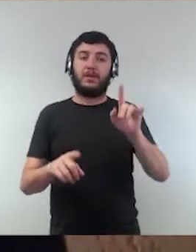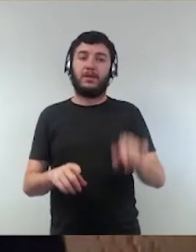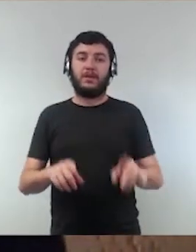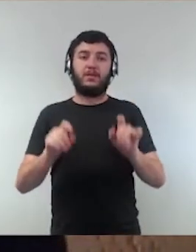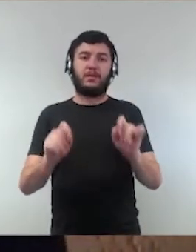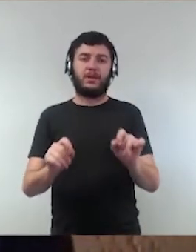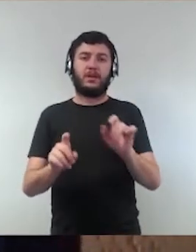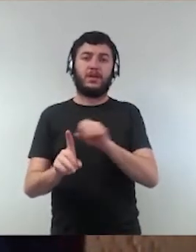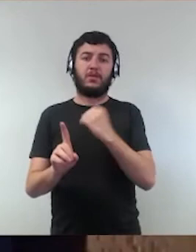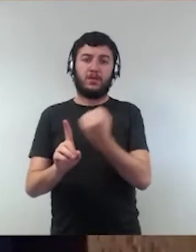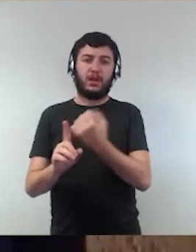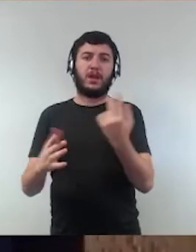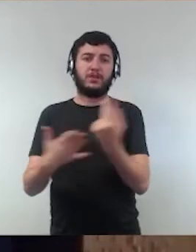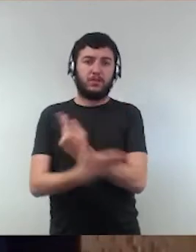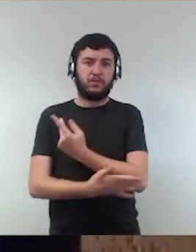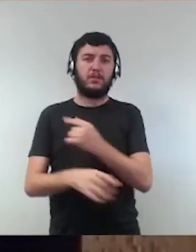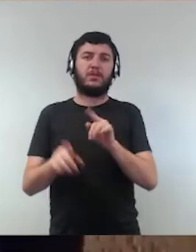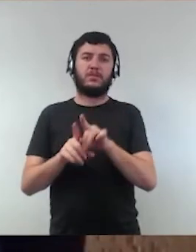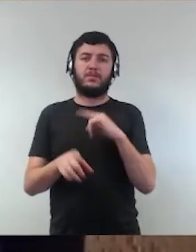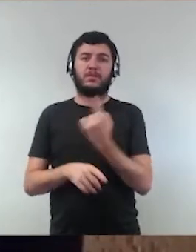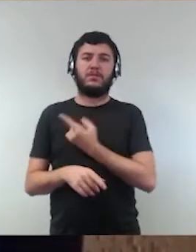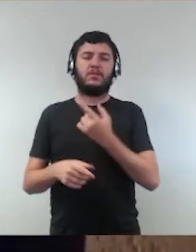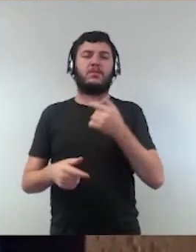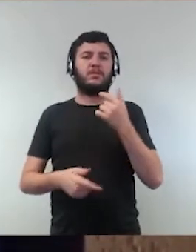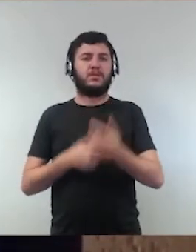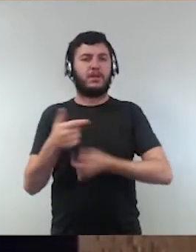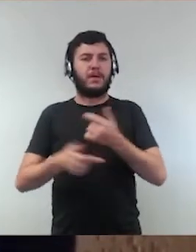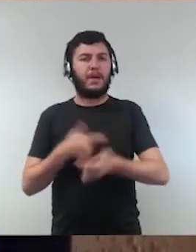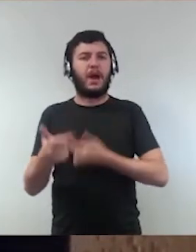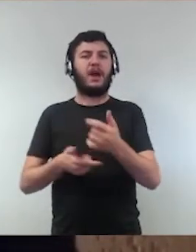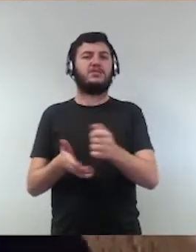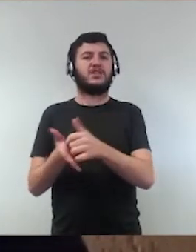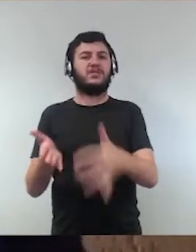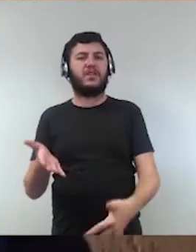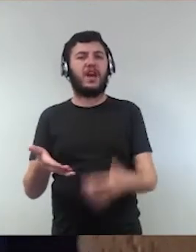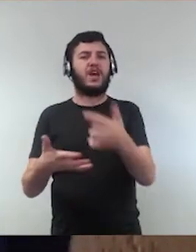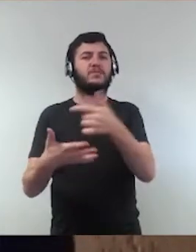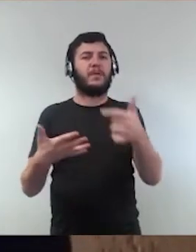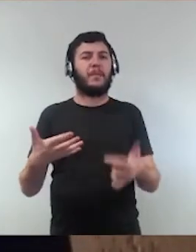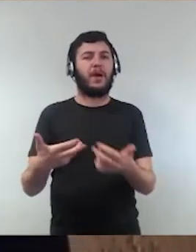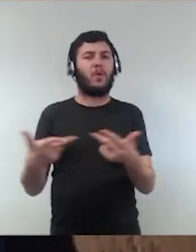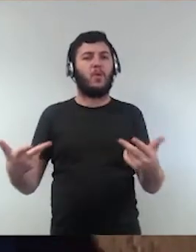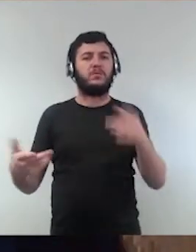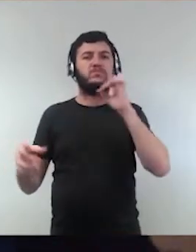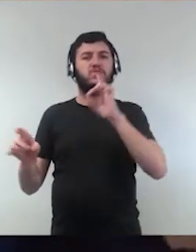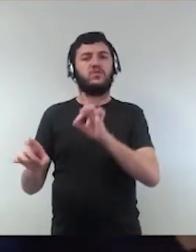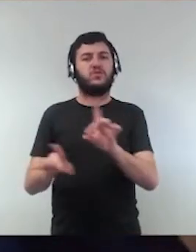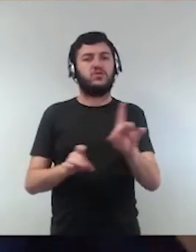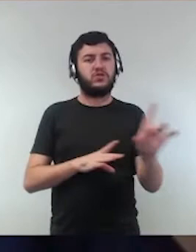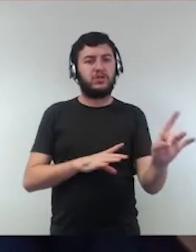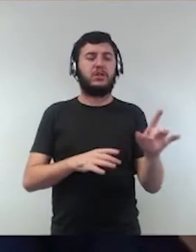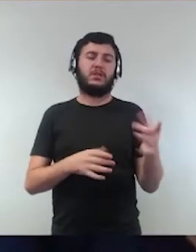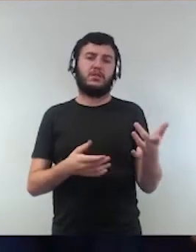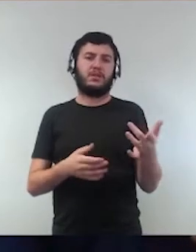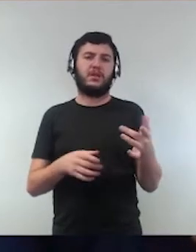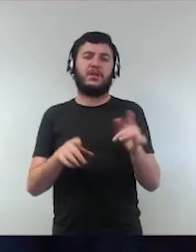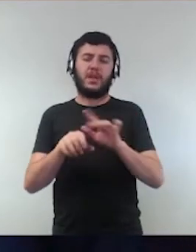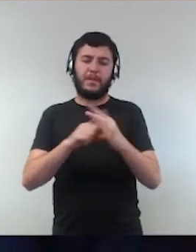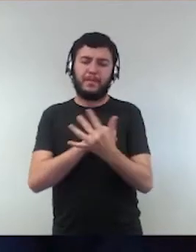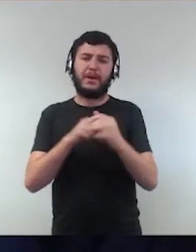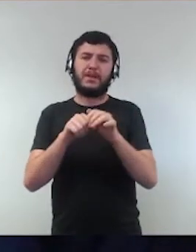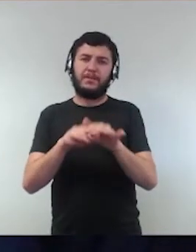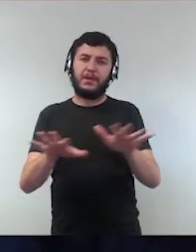das nossas atividades cotidianas hoje em dia dependem, inclusive ainda mais a pandemia deixou isso mais evidente, se alguma coisa